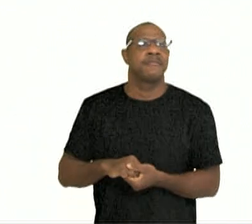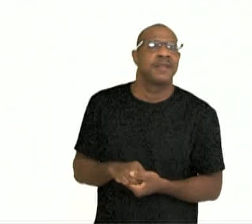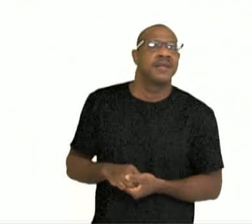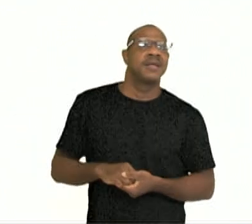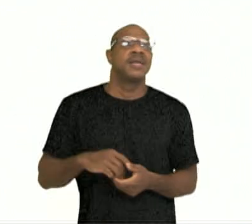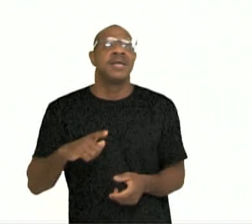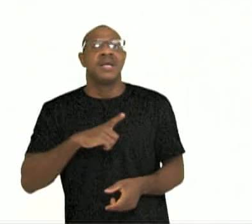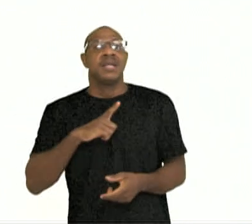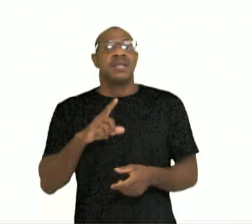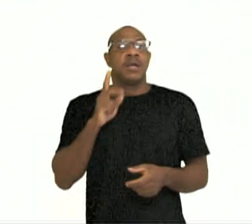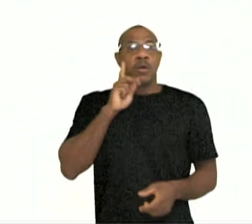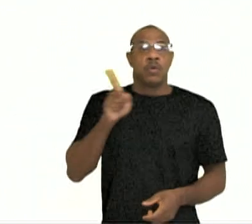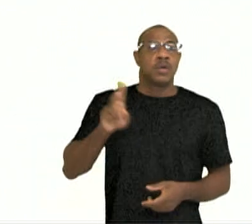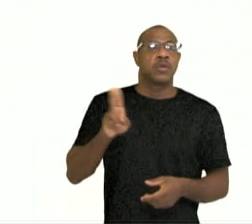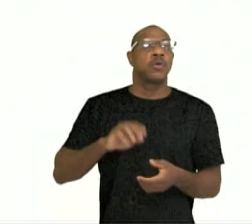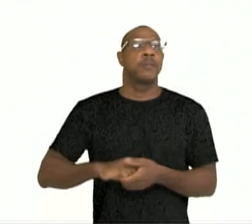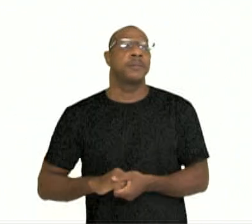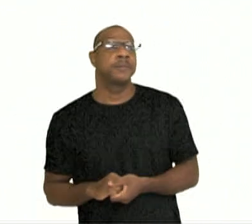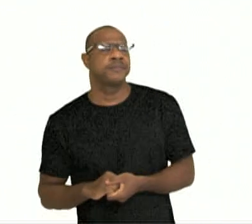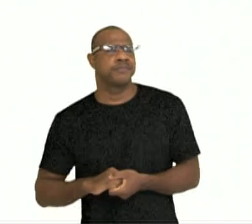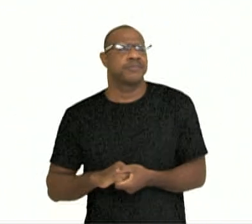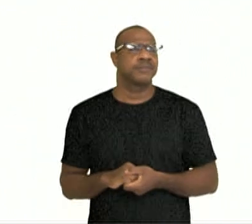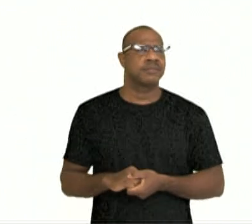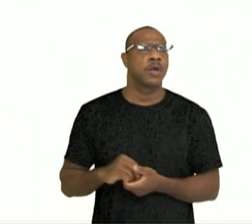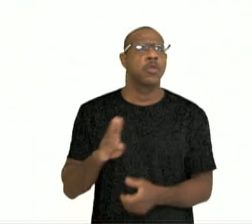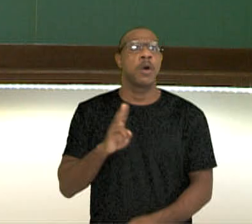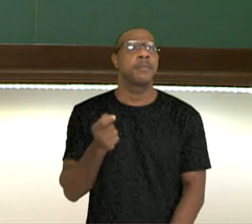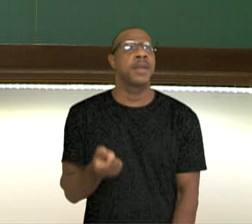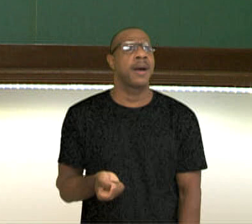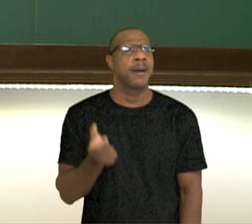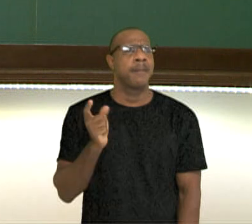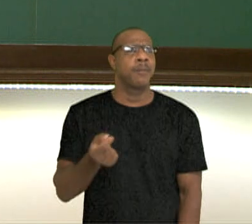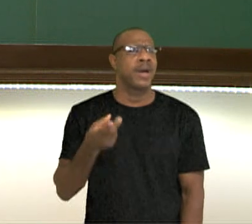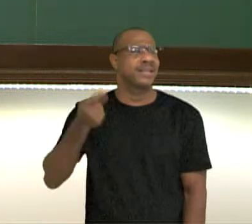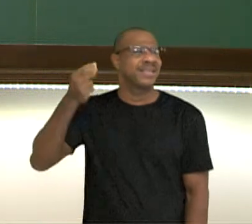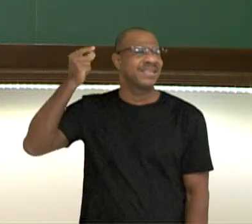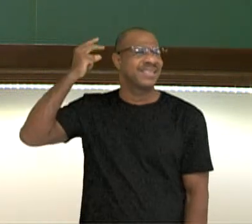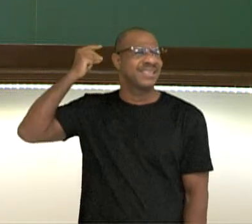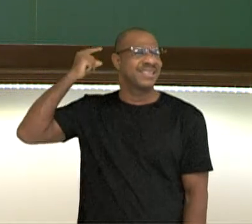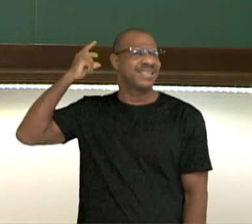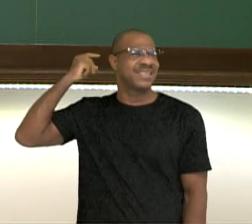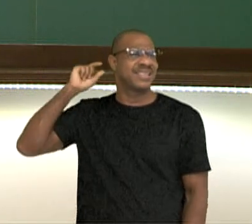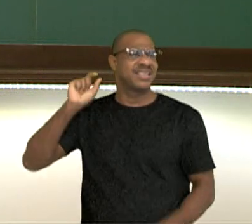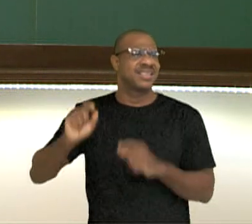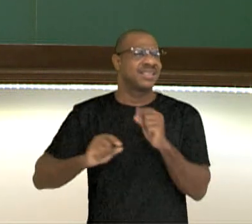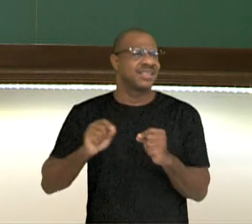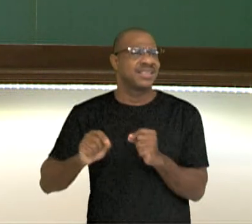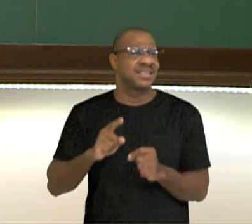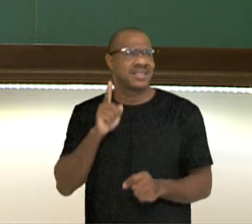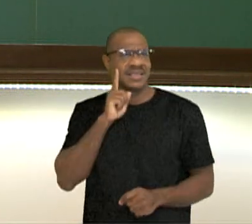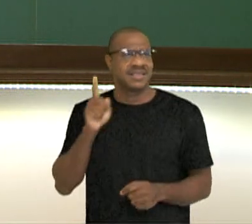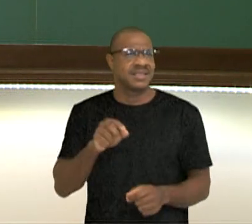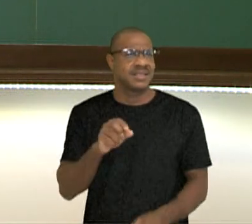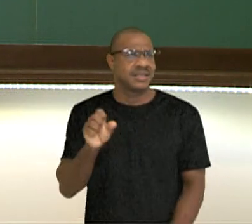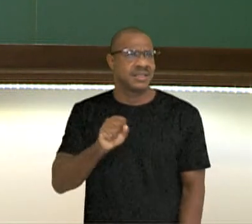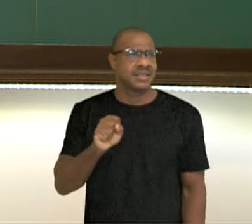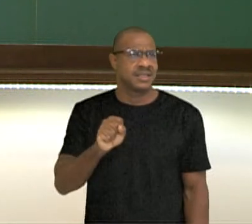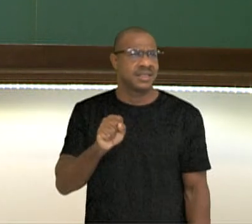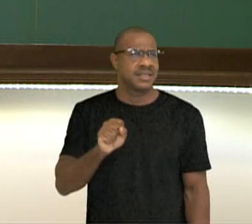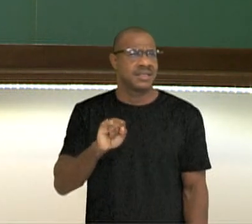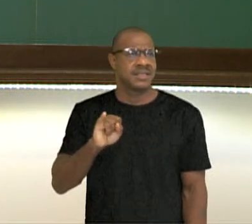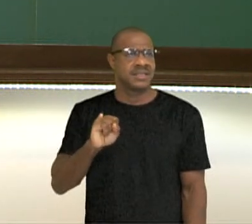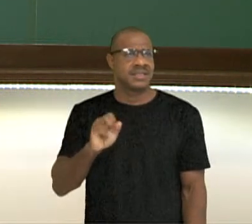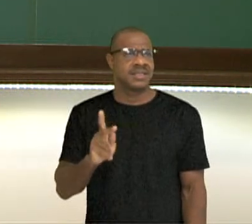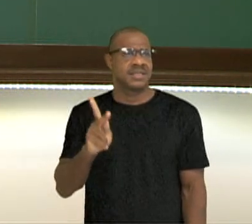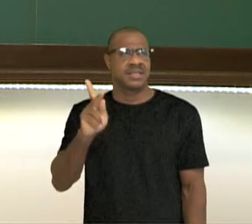os babilônios tinham lá no tempo da Babilônia antiga, né? Na antiguidade. E os homens